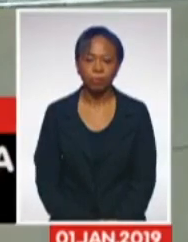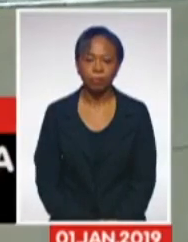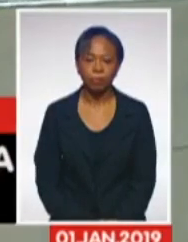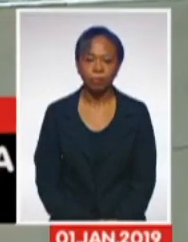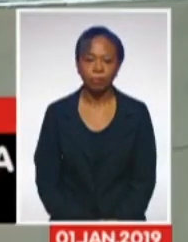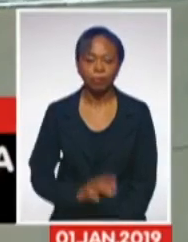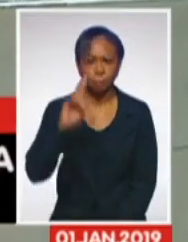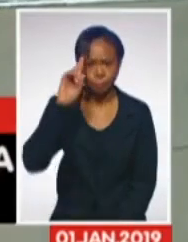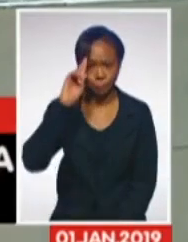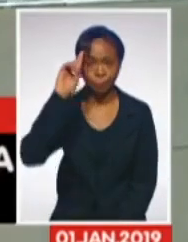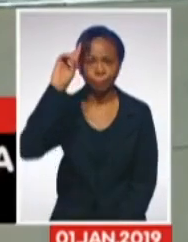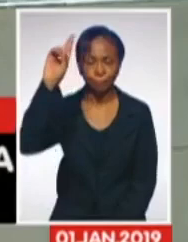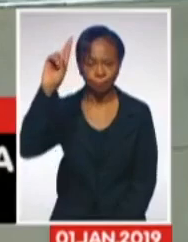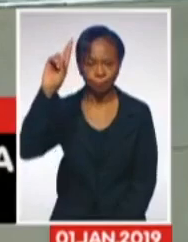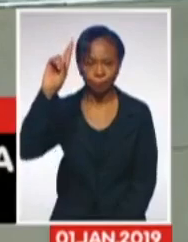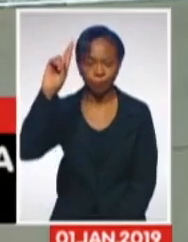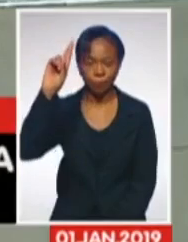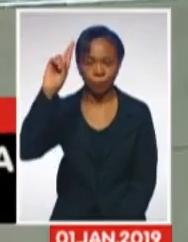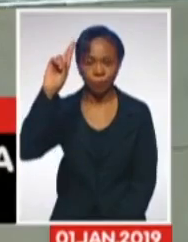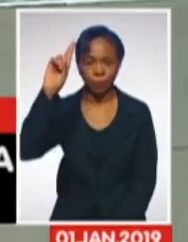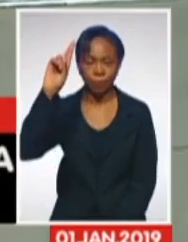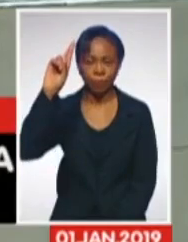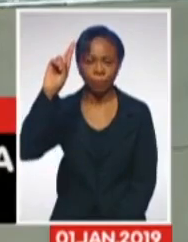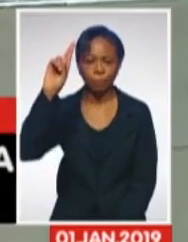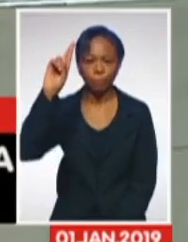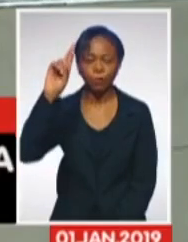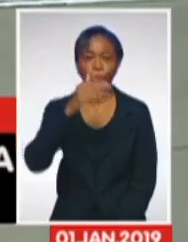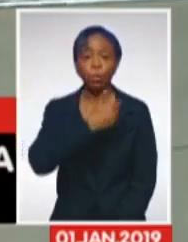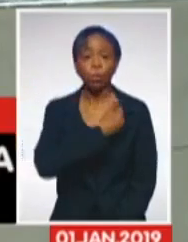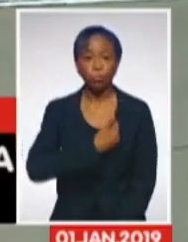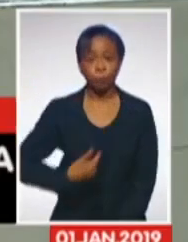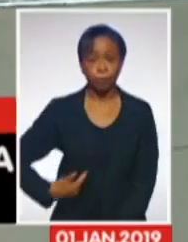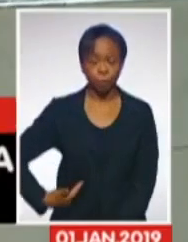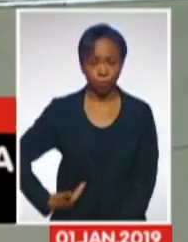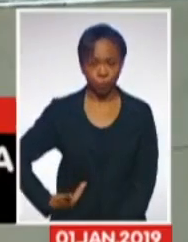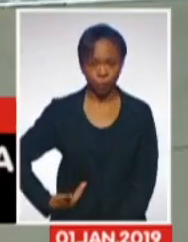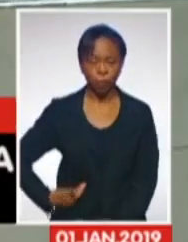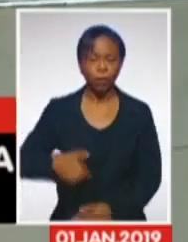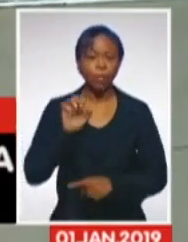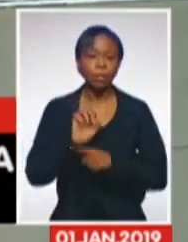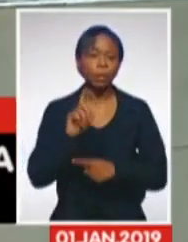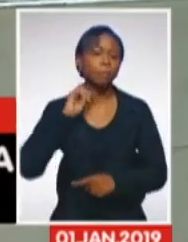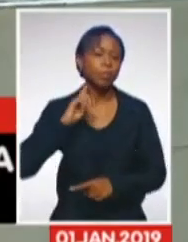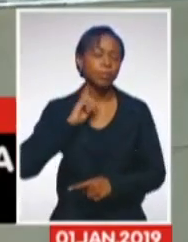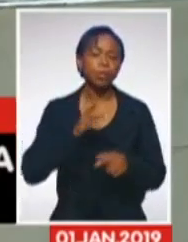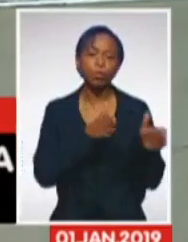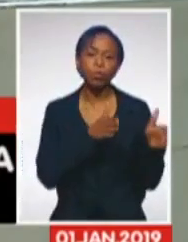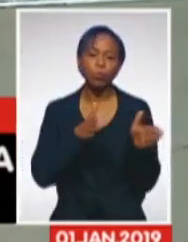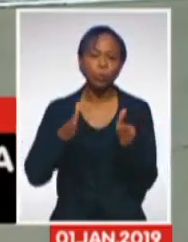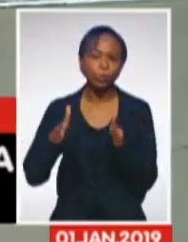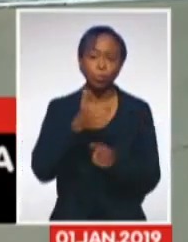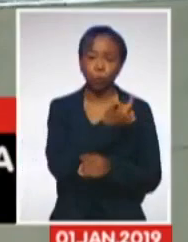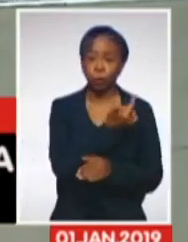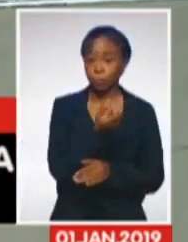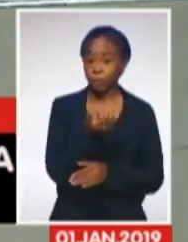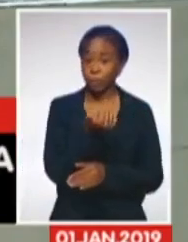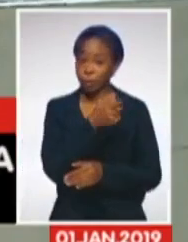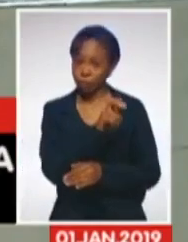Excelentíssimo senhor, governador do Estado de Minas Gerais no período de 2015 e 2018, Fernando da Mata